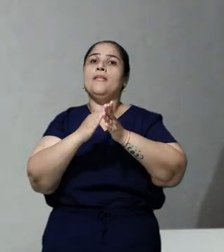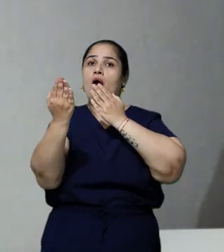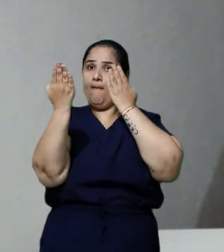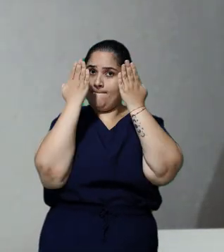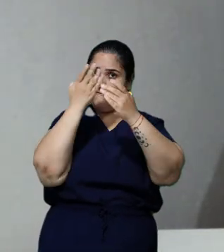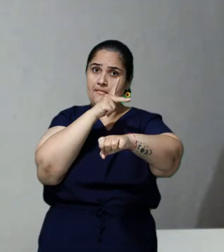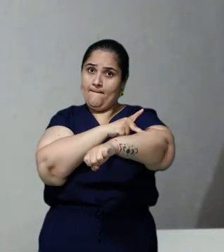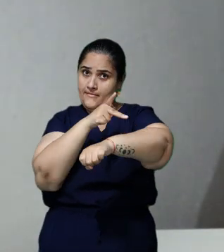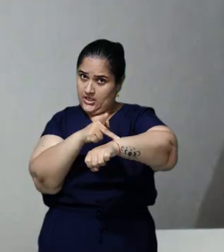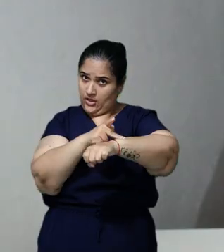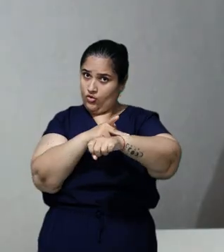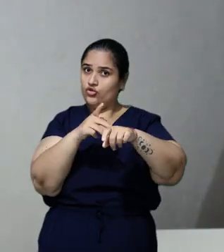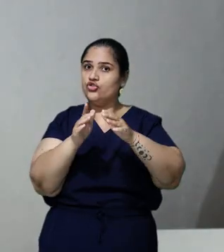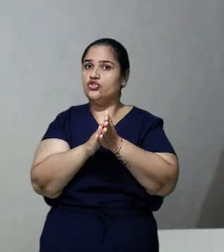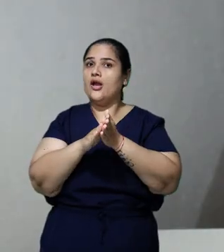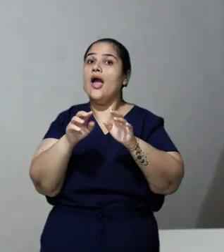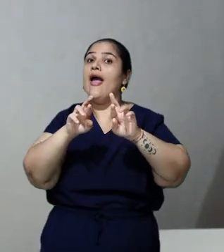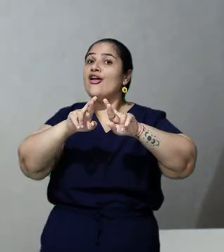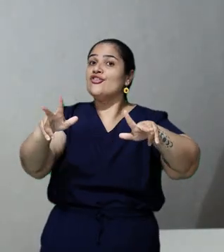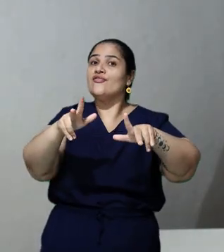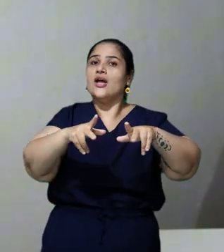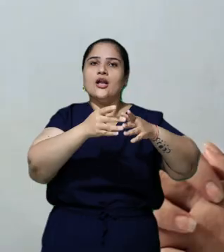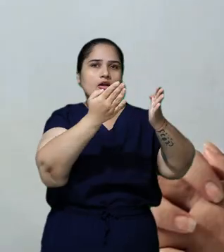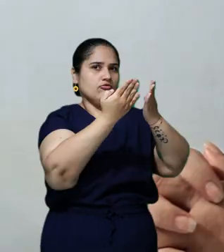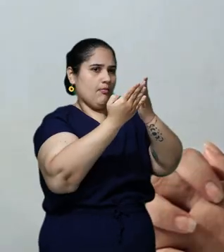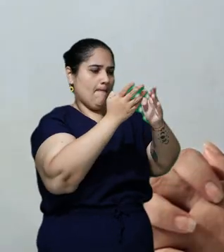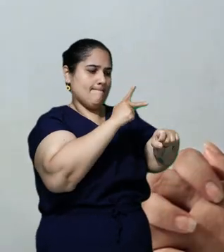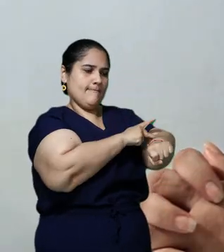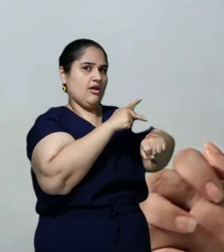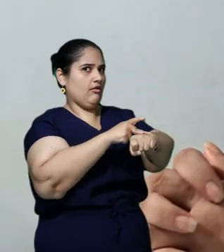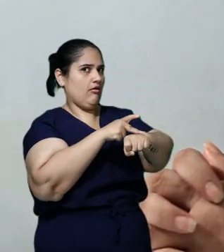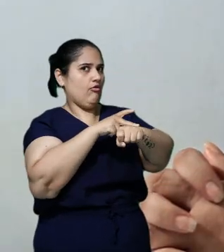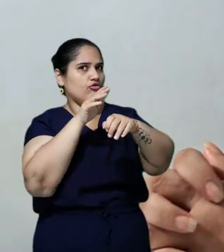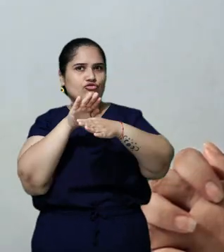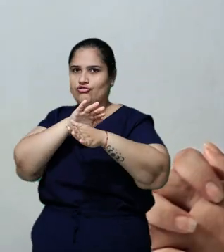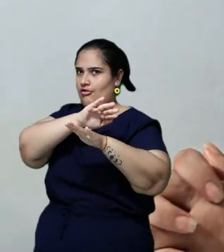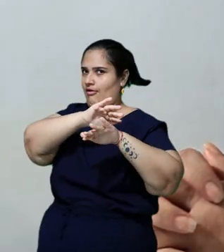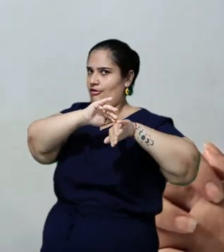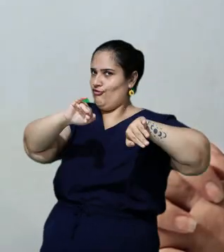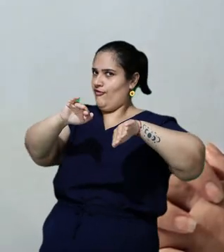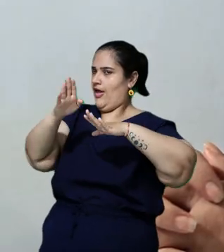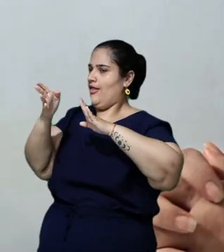da pedagogia e nem da psicologia. A gente é uma área que estuda o